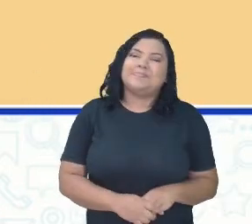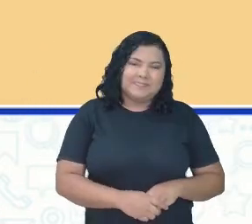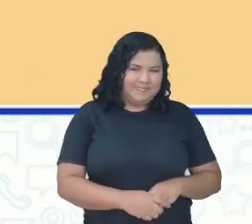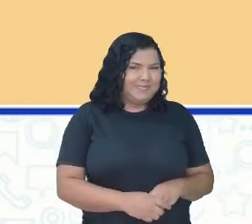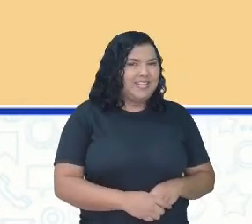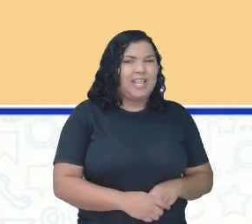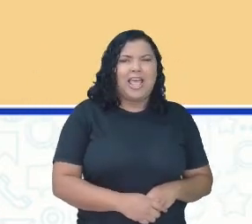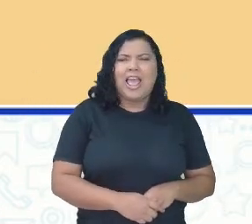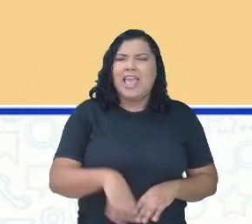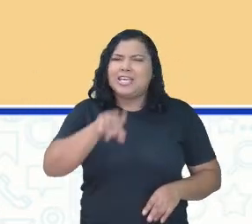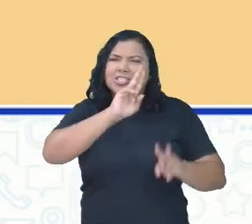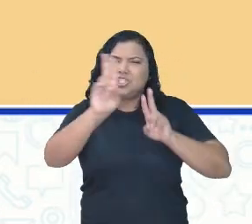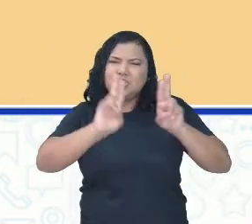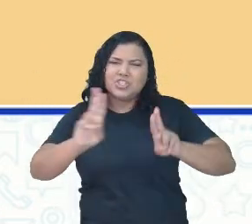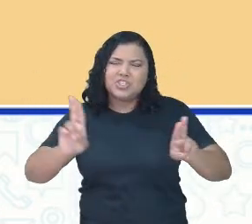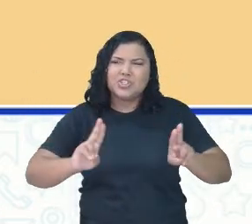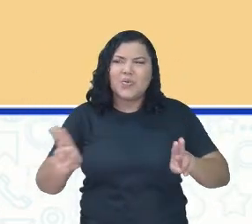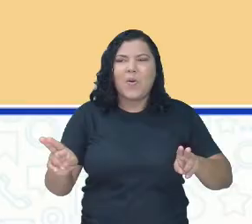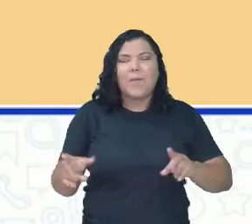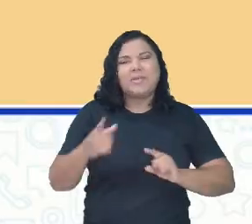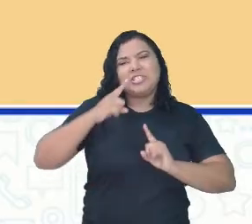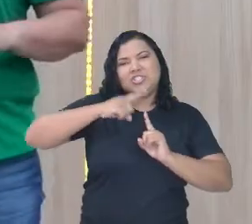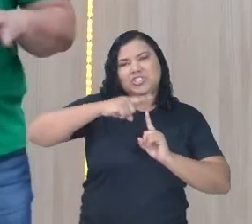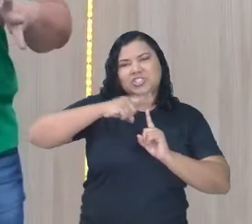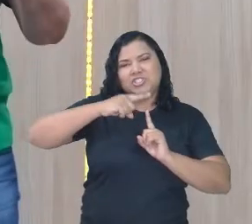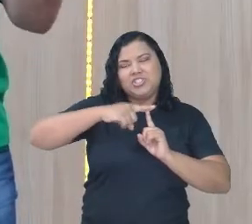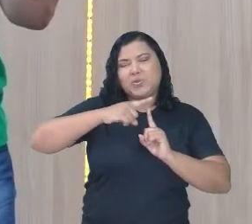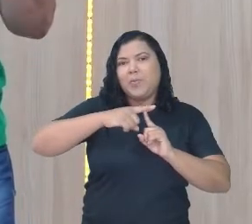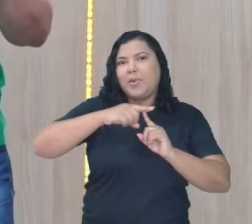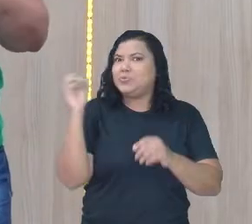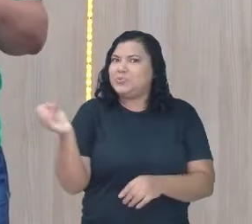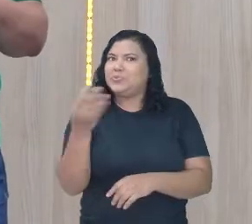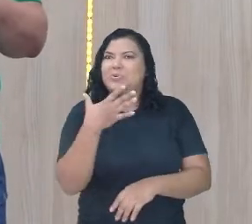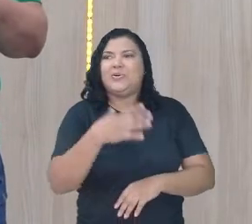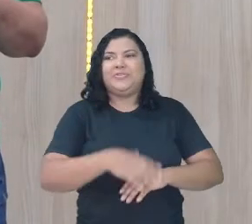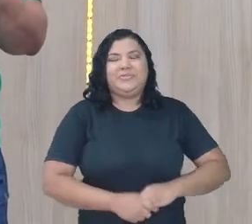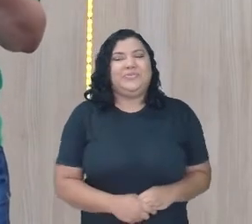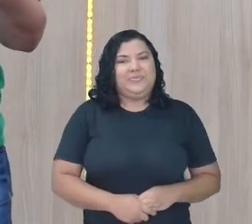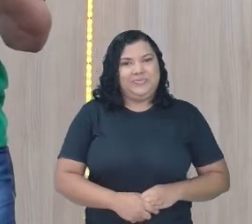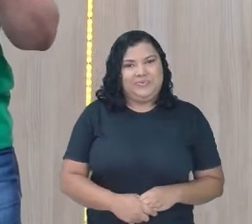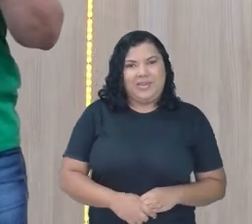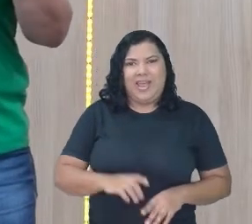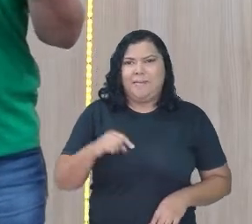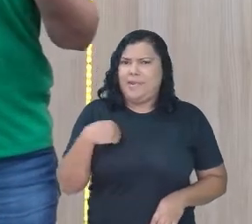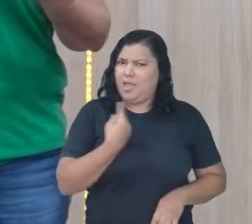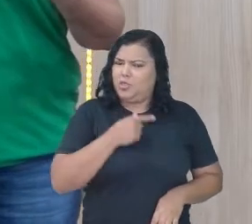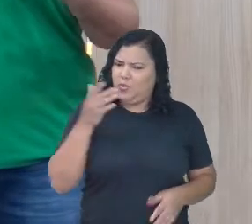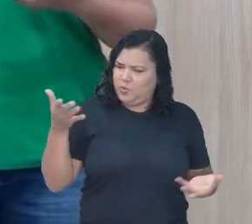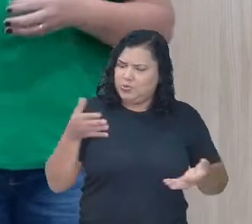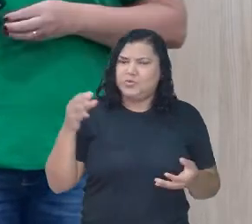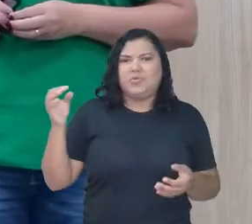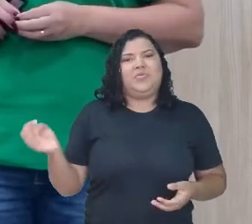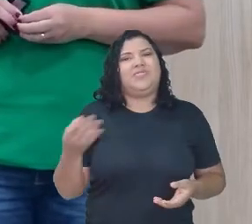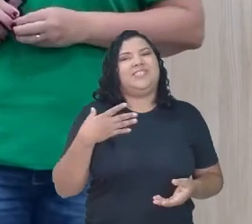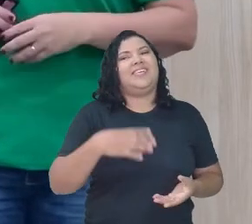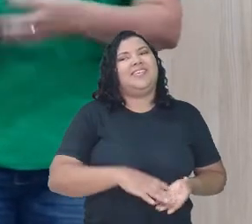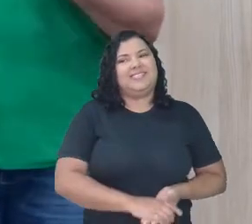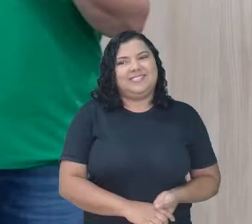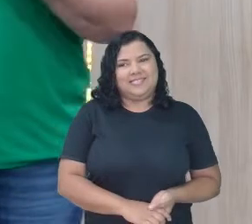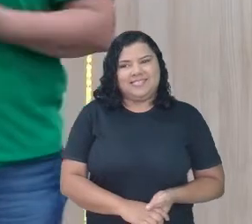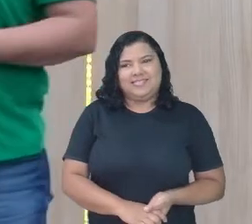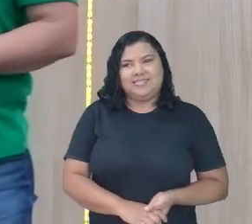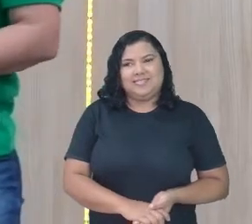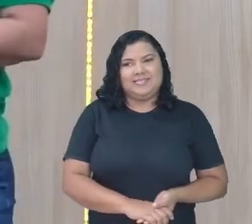É tudo nome, não é, professora Viviane? Que para a gente hoje é novidade. E